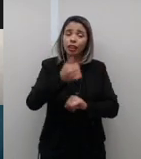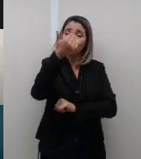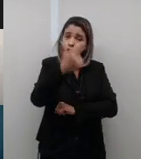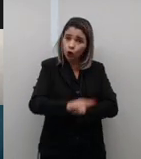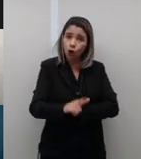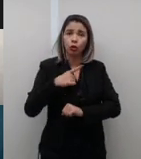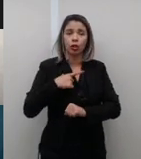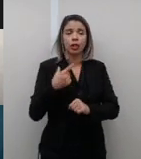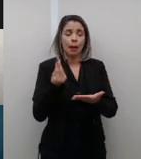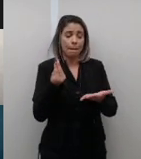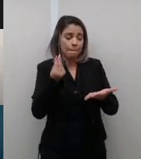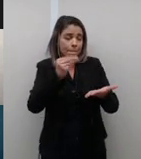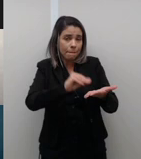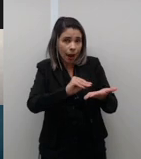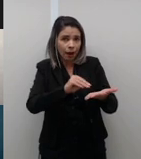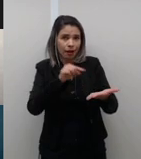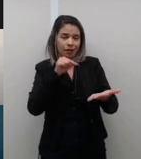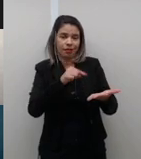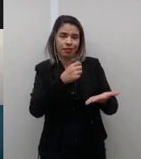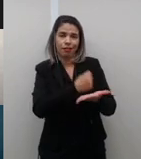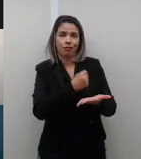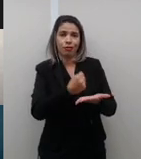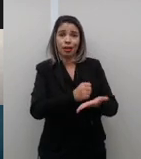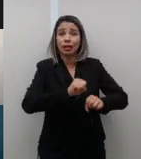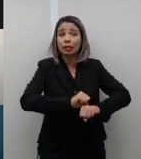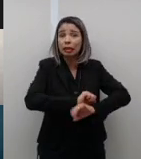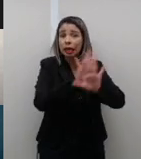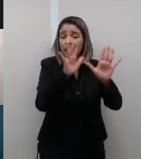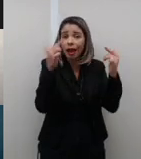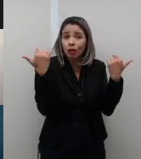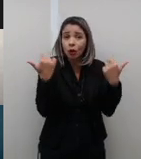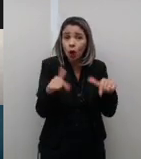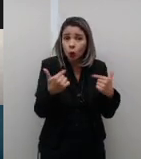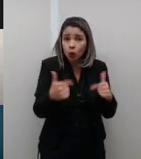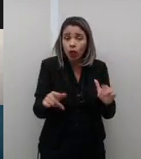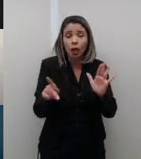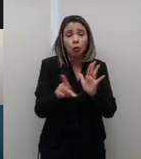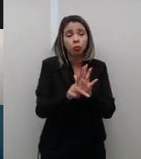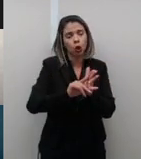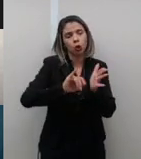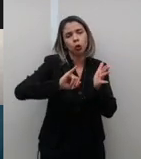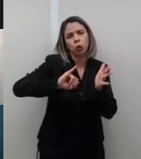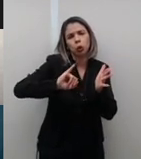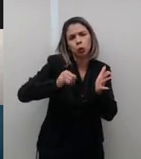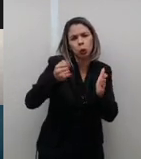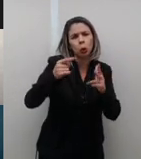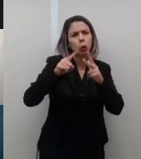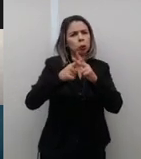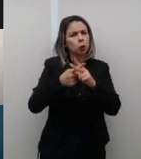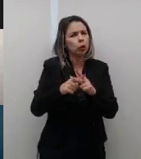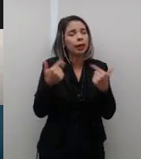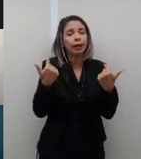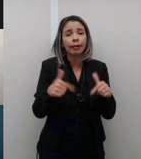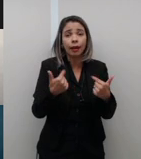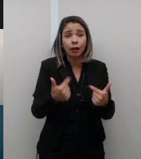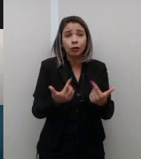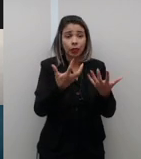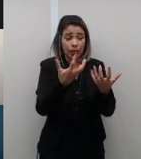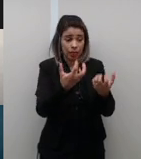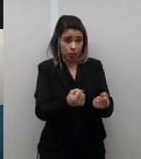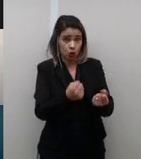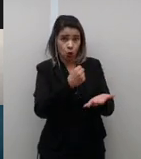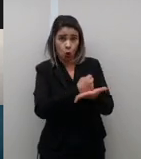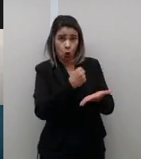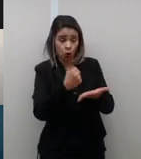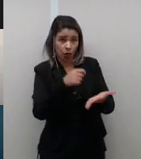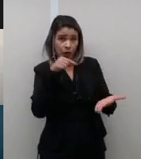como padrão para fins de juros moratórios de correção, não tendo adotado o contrato, as bases do